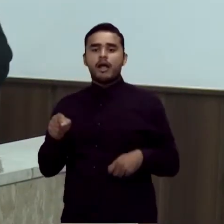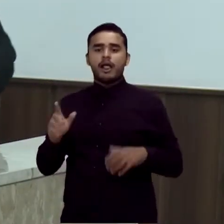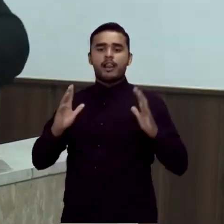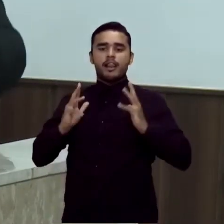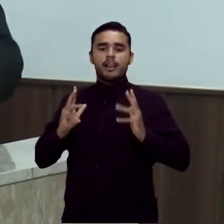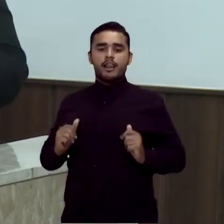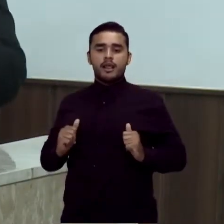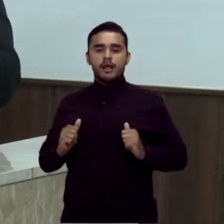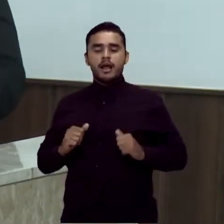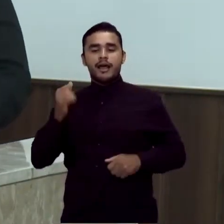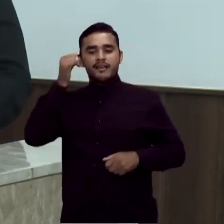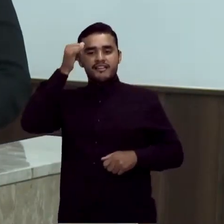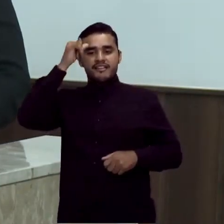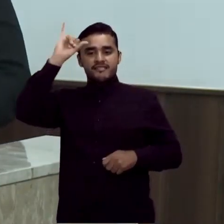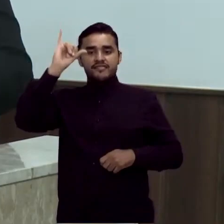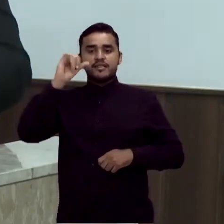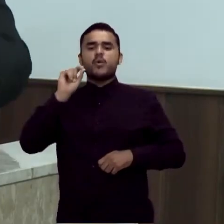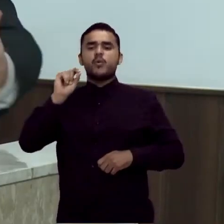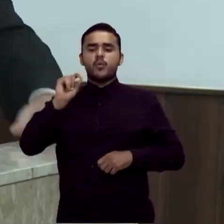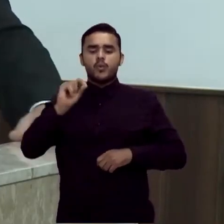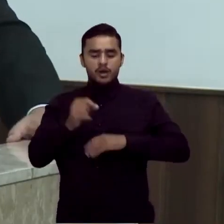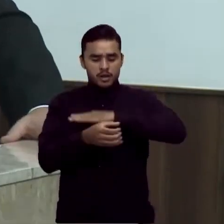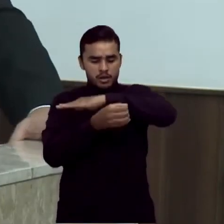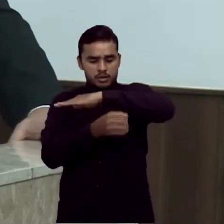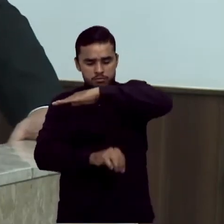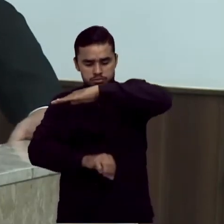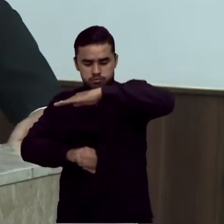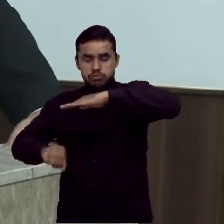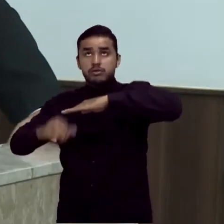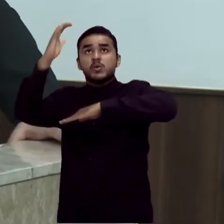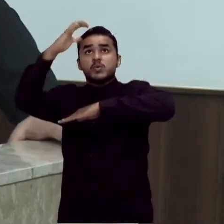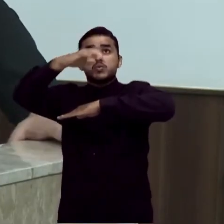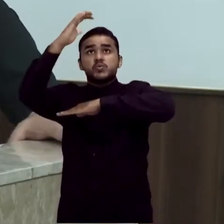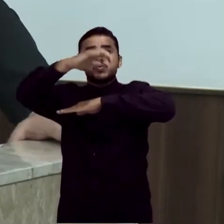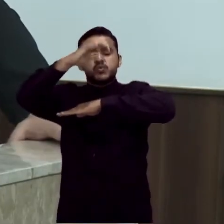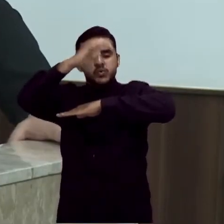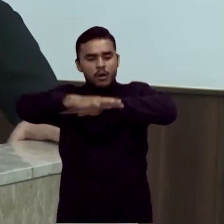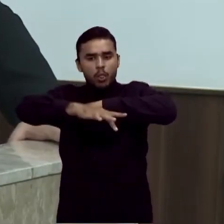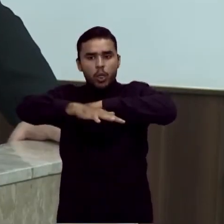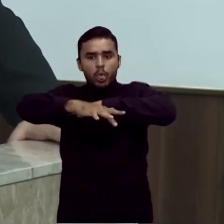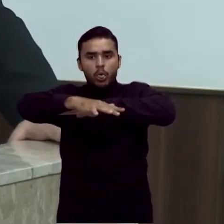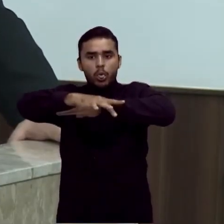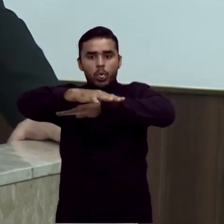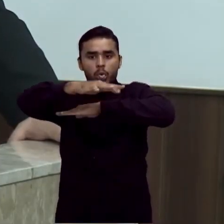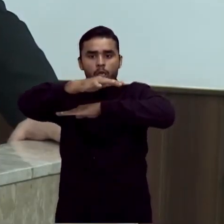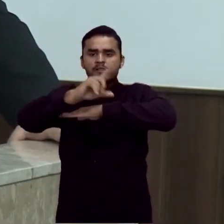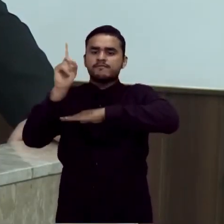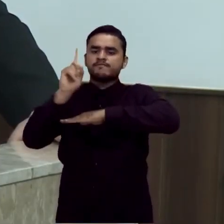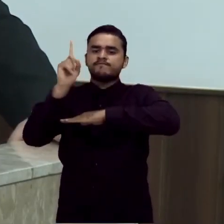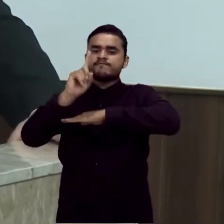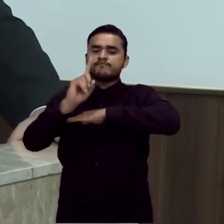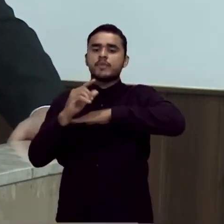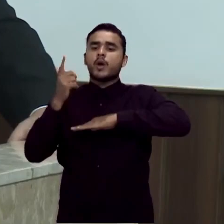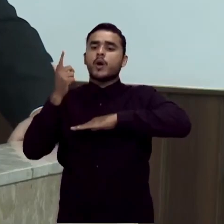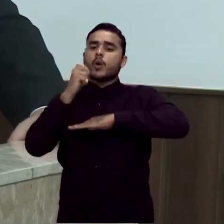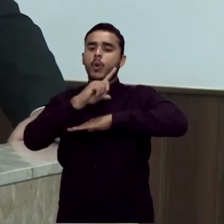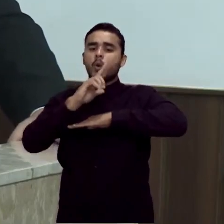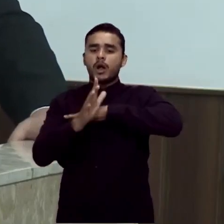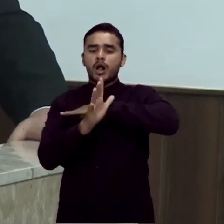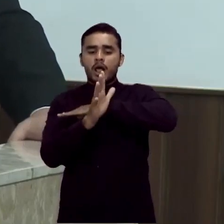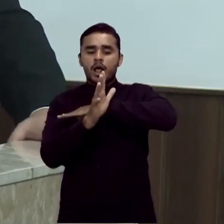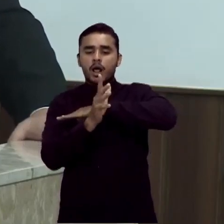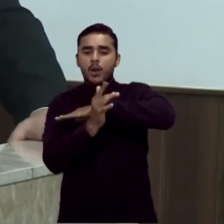essa limpeza sem maiores dificuldades, porque hoje nós sabemos que a limpeza de uma boca de lobo, você muitas vezes acaba tendo que